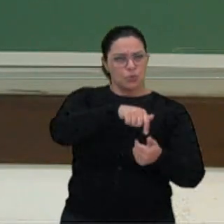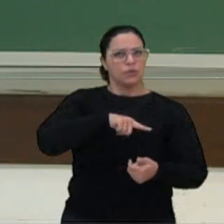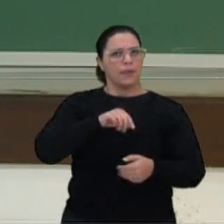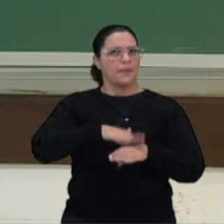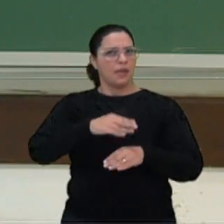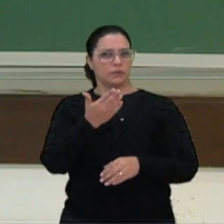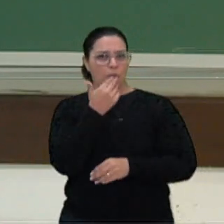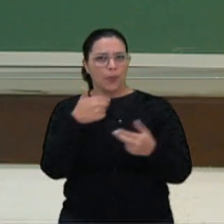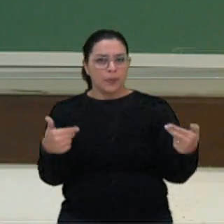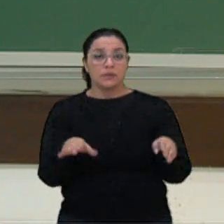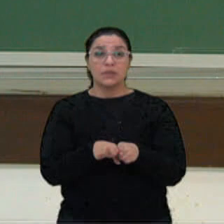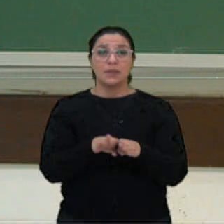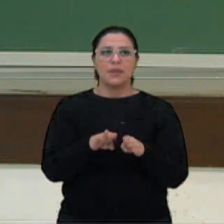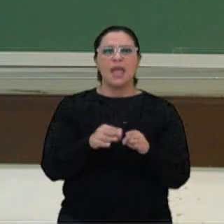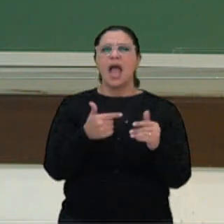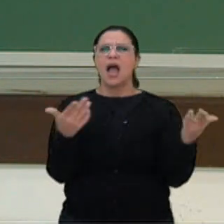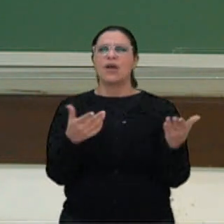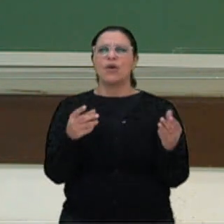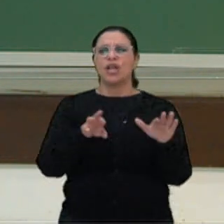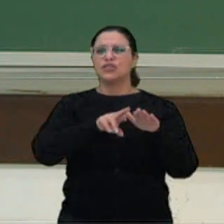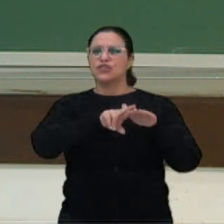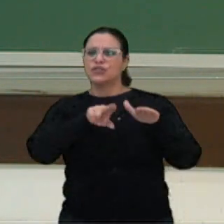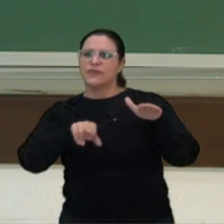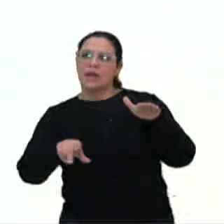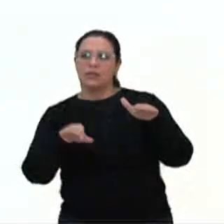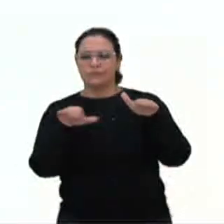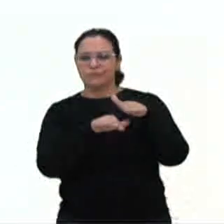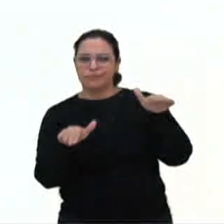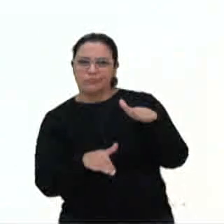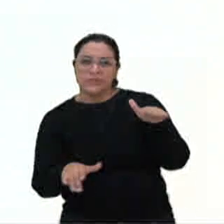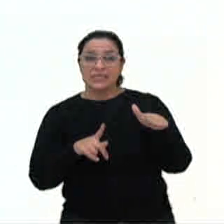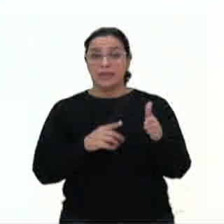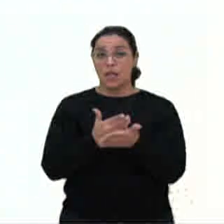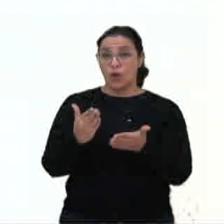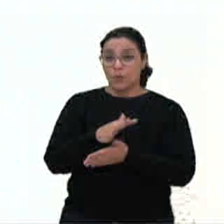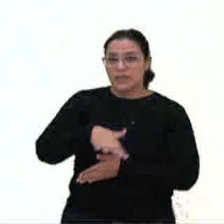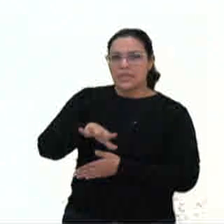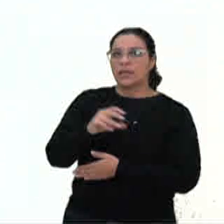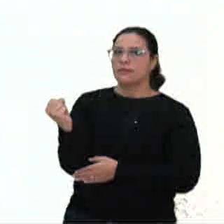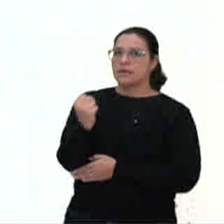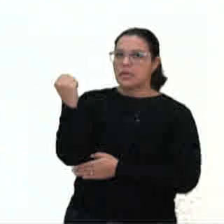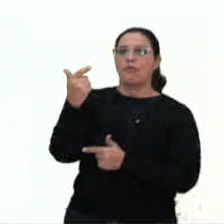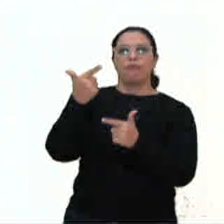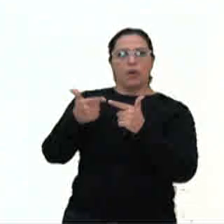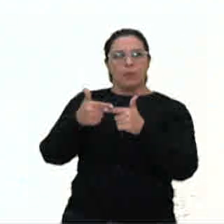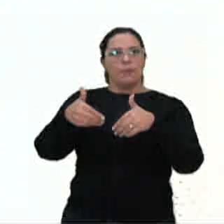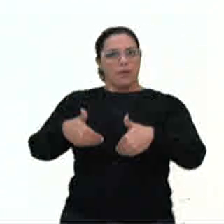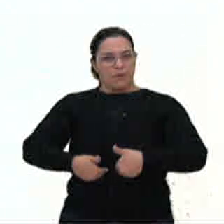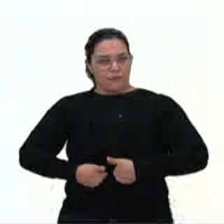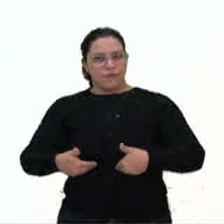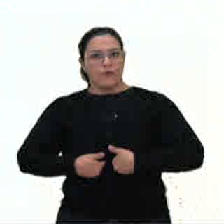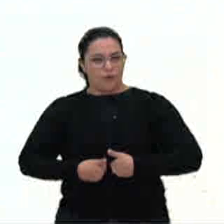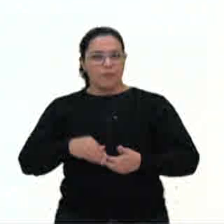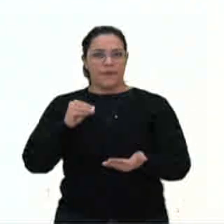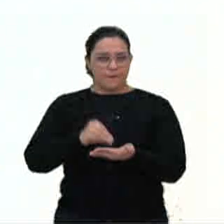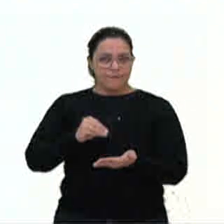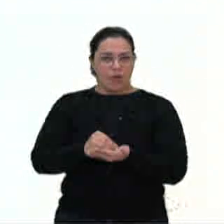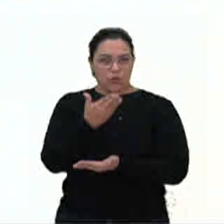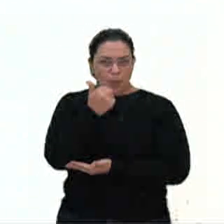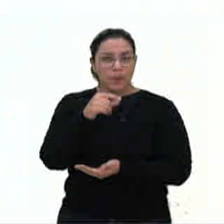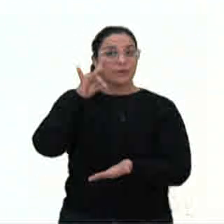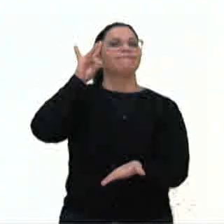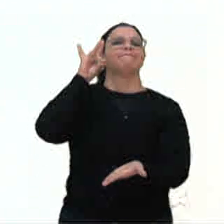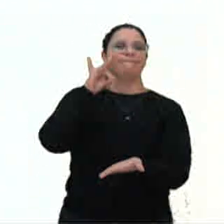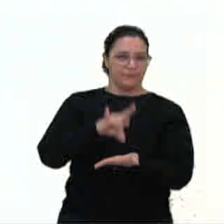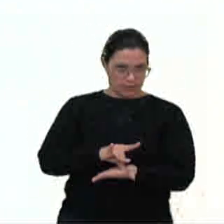mundo, a má distribuição desses recursos causa em certas regiões o agravamento da questão da fome e da desnutrição. Isso é